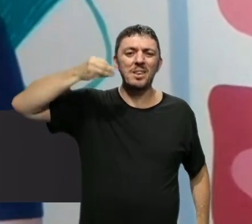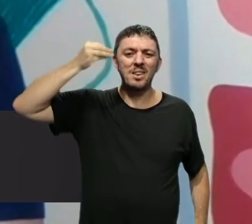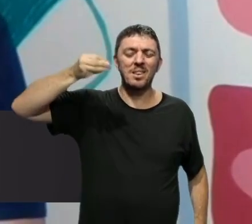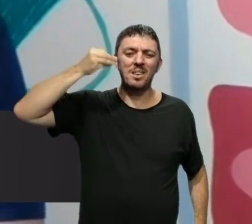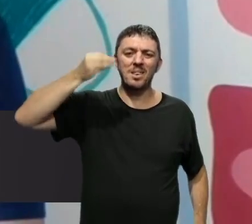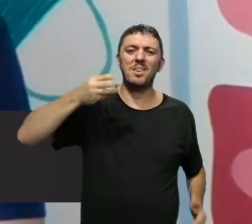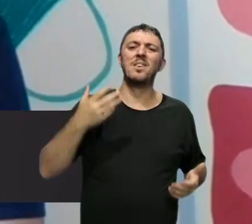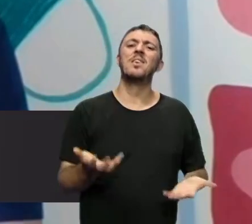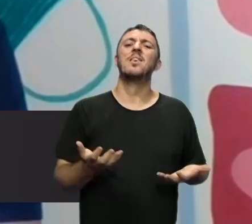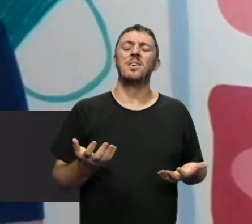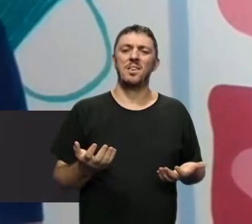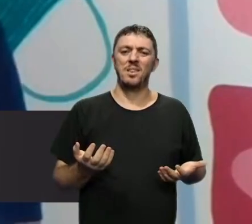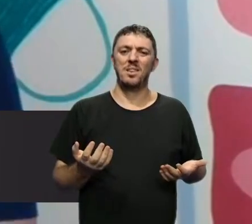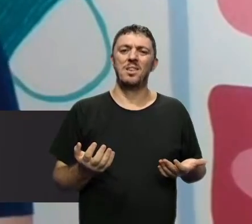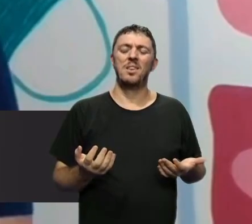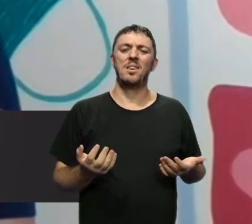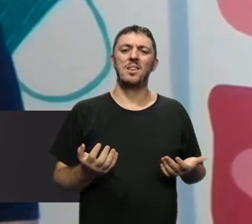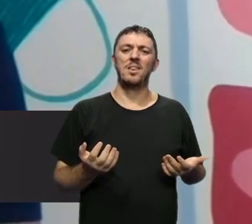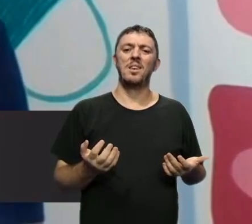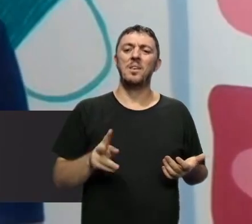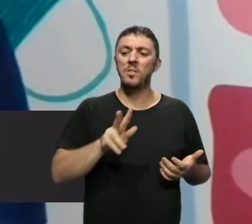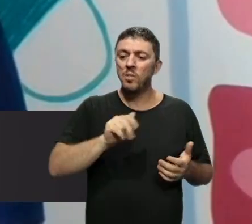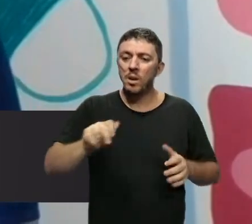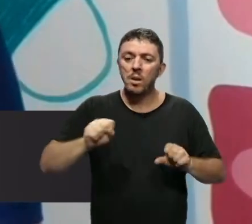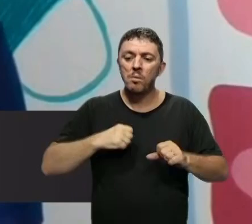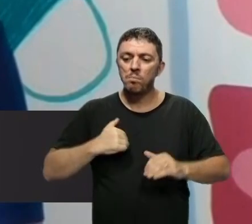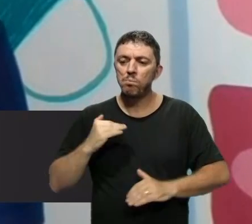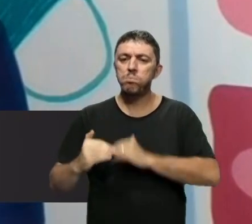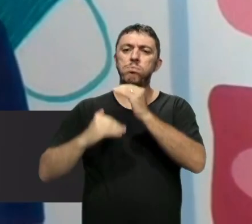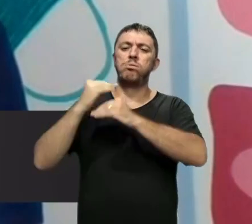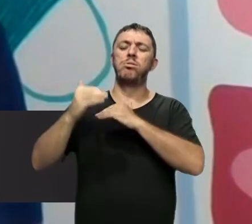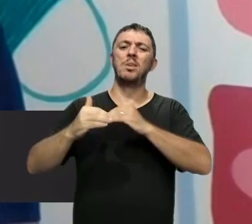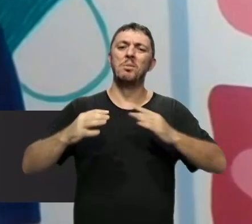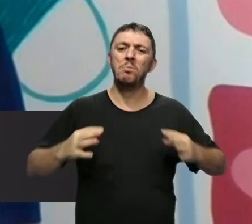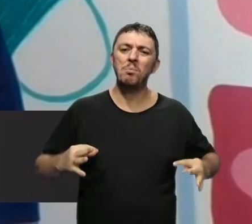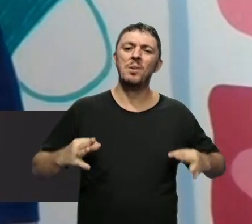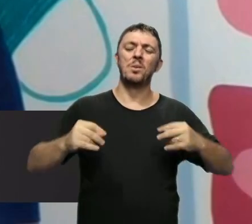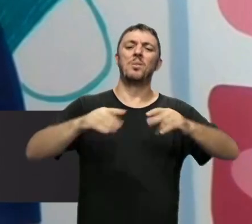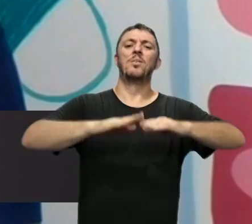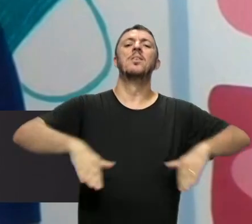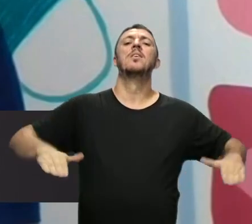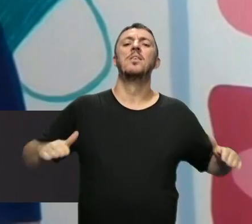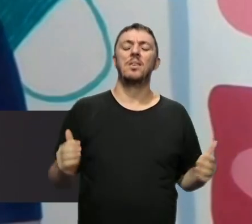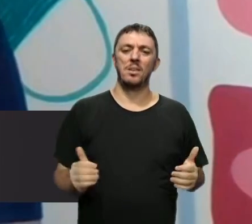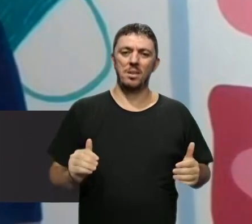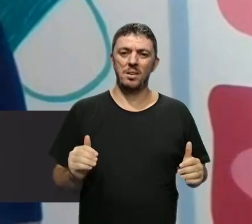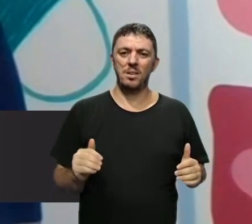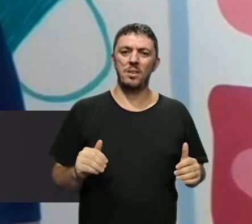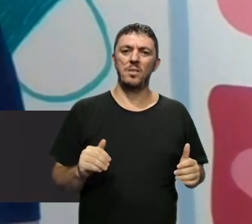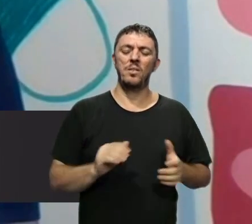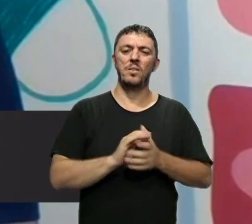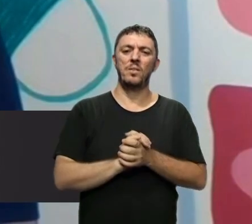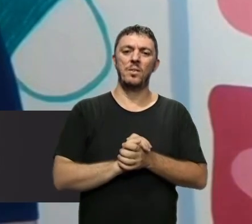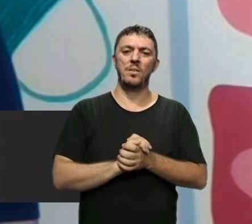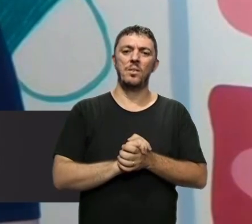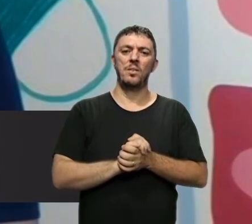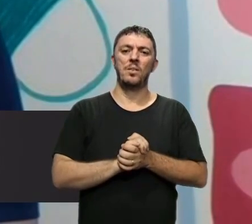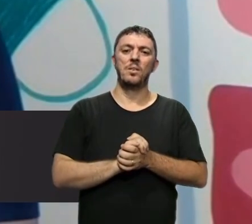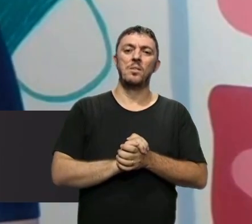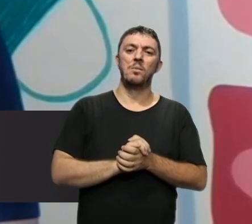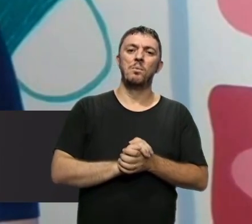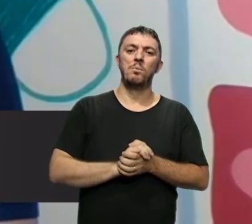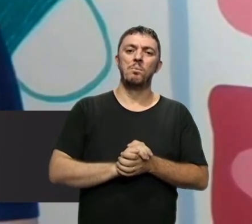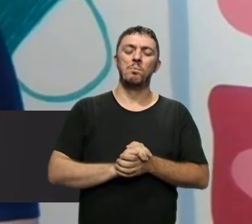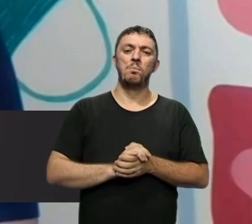vão atingir o desenvolvimento de todas as crianças, né? E que a